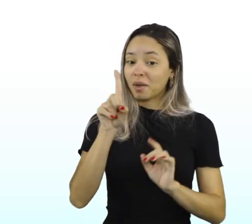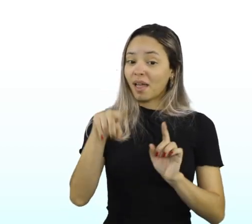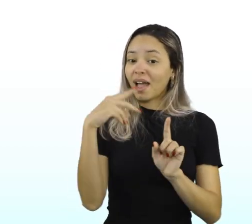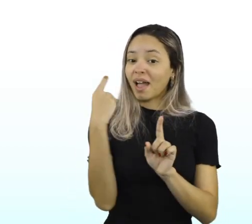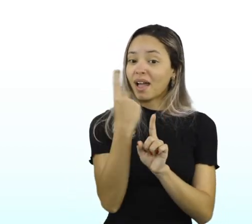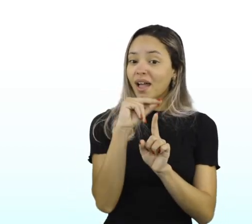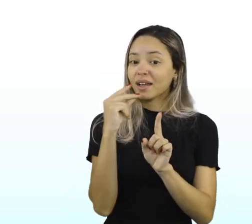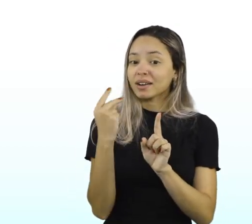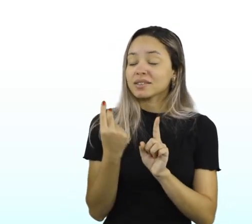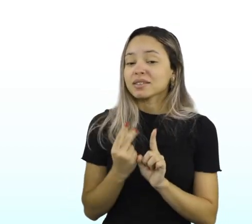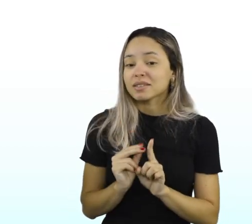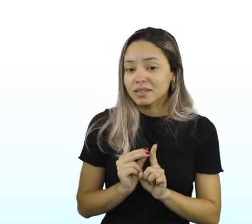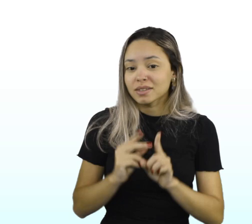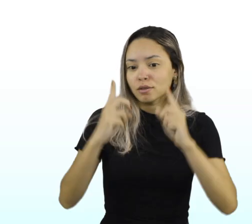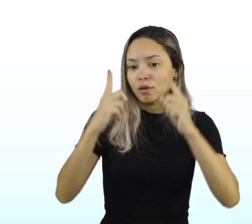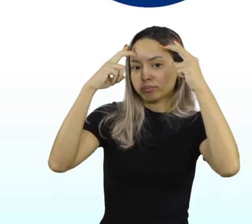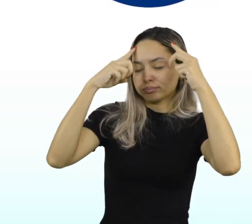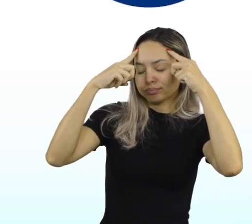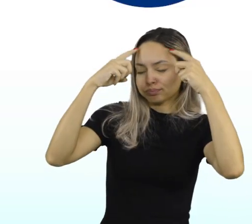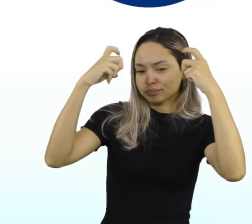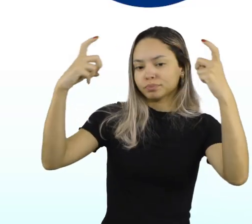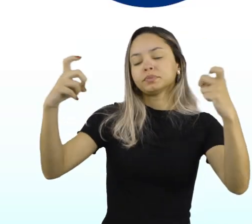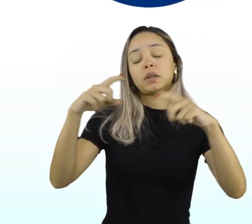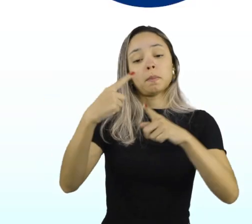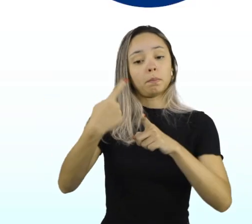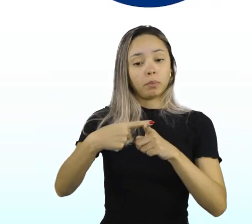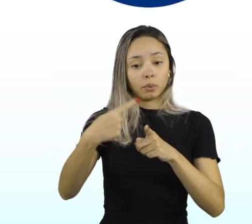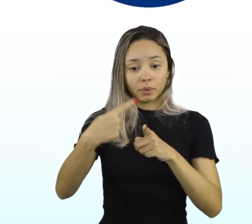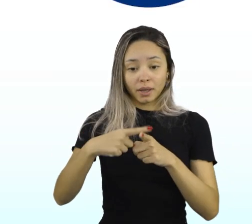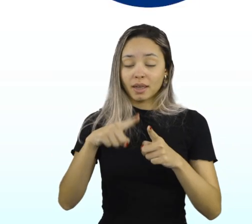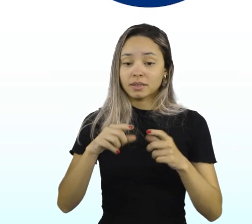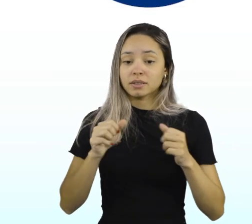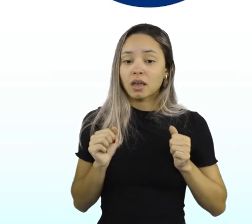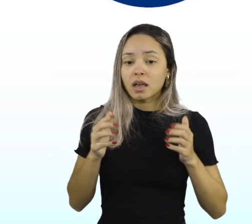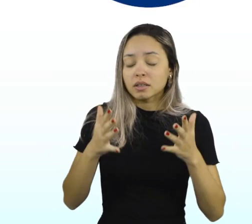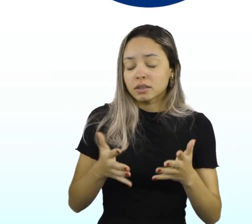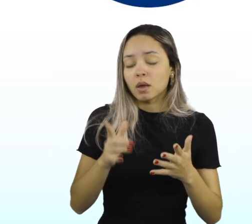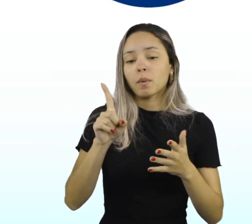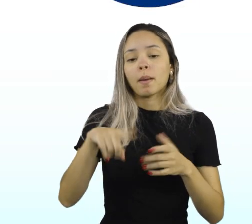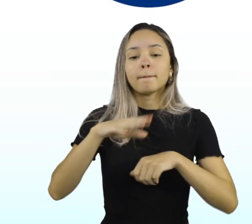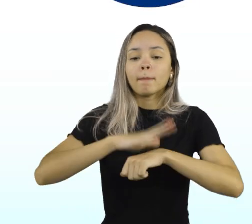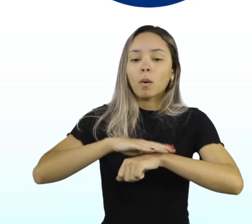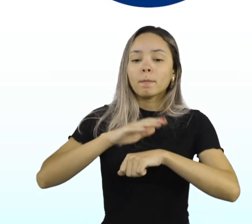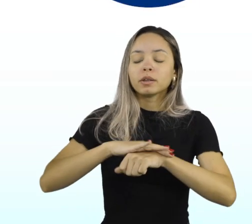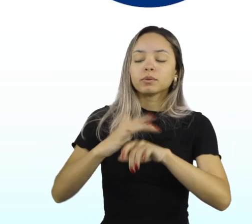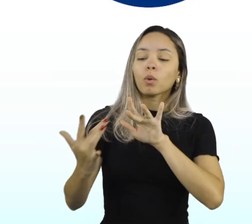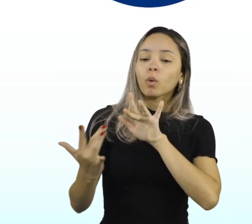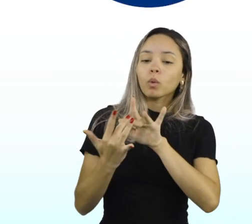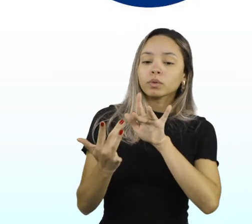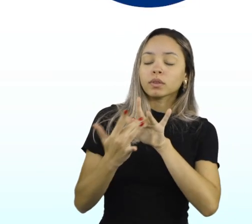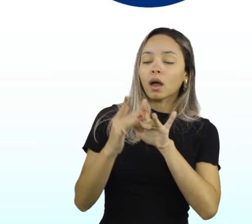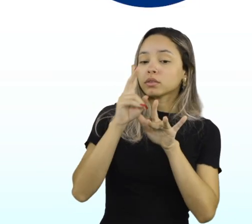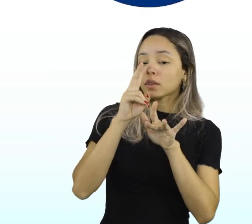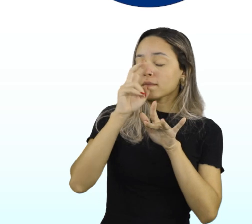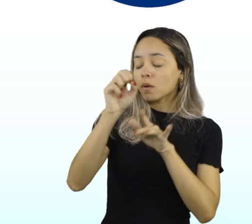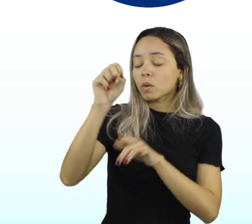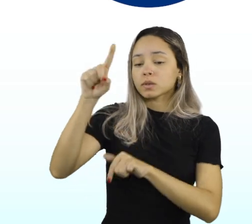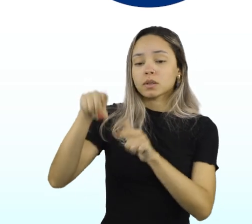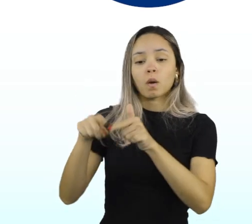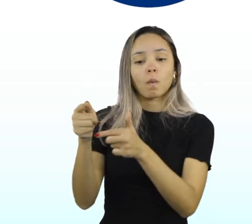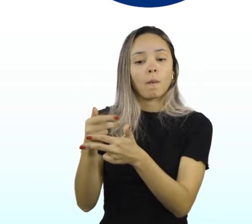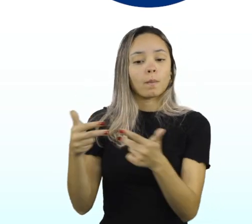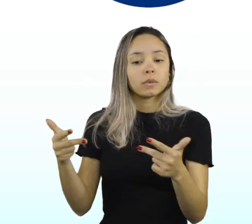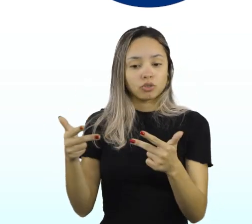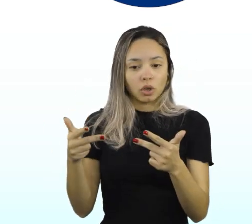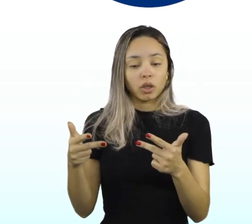agressão. Ah, moleque, sabe por quê? Porque a reação ocorre no momento do contato da força com o objeto. Então,